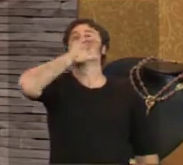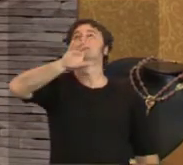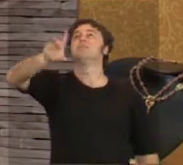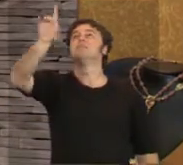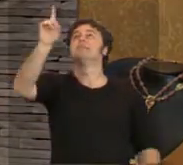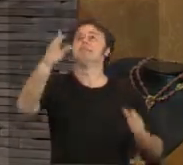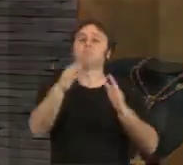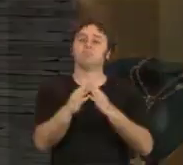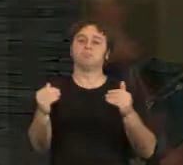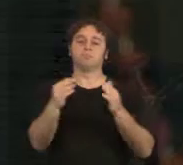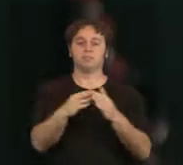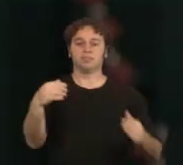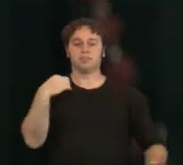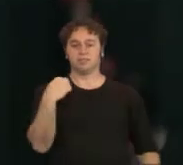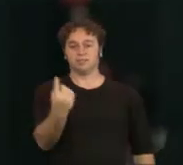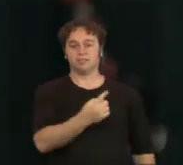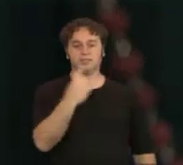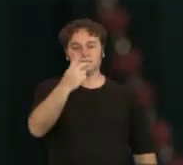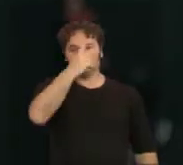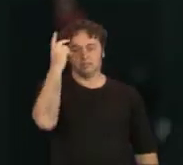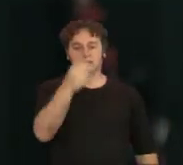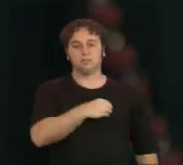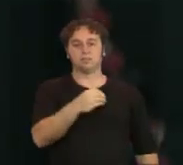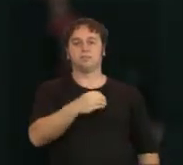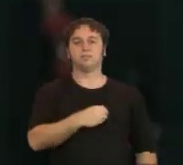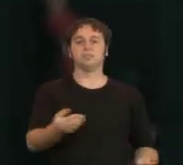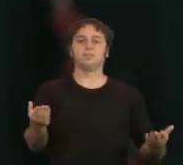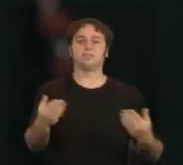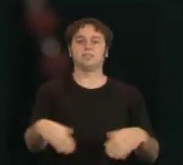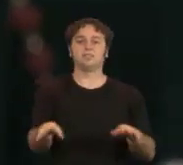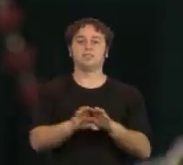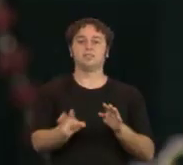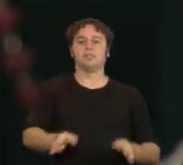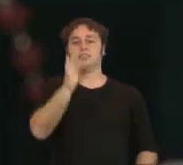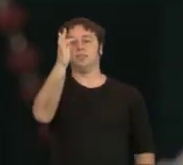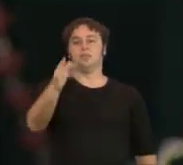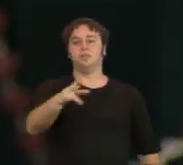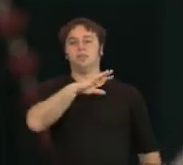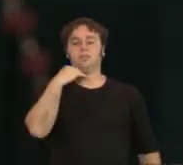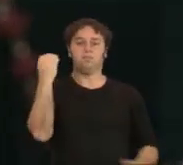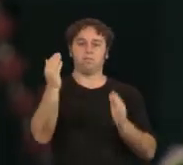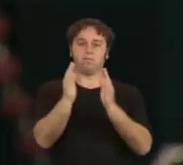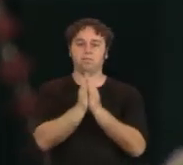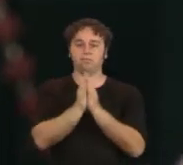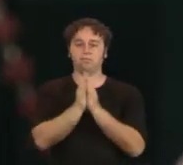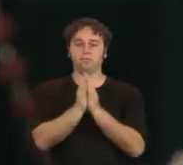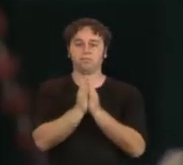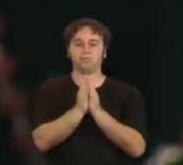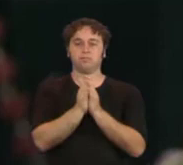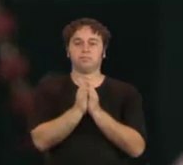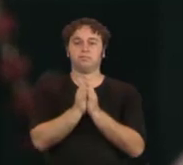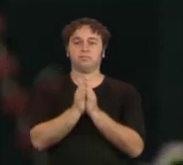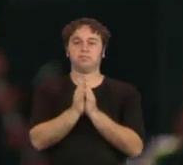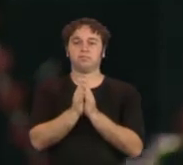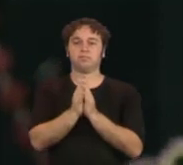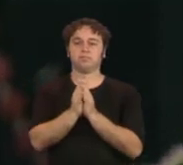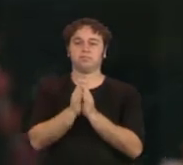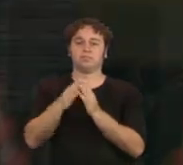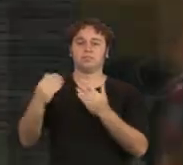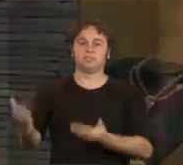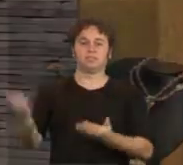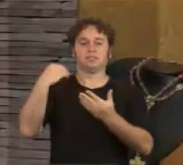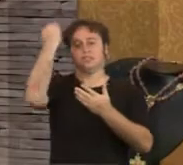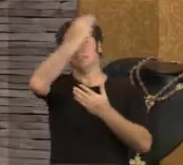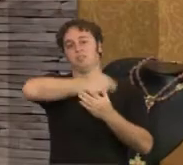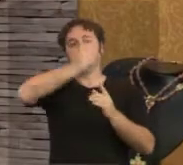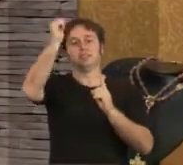Jesus. Santa Maria, Mãe de Deus, rogai por nós, pecadores, agora e na hora de nossa morte. Amém.